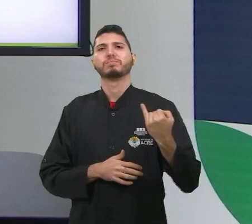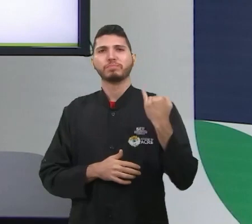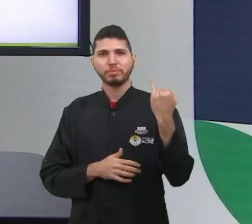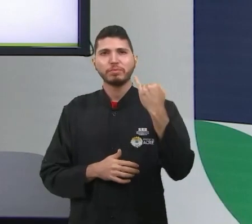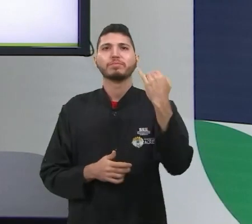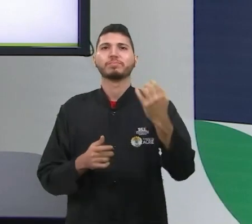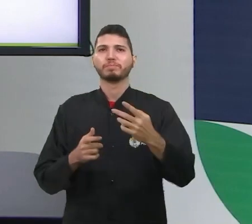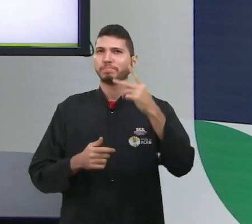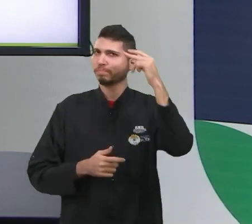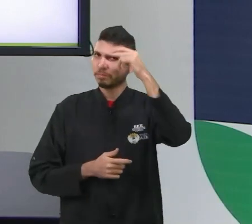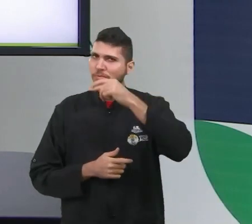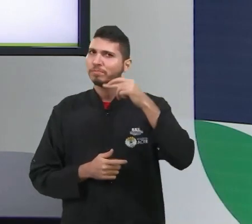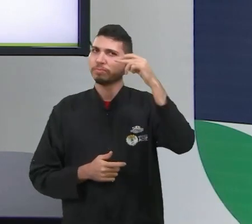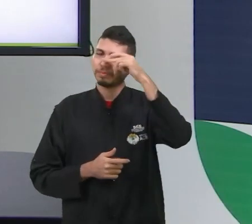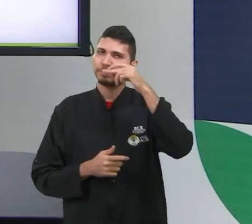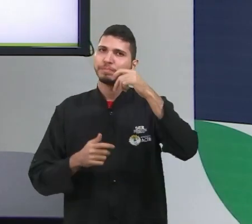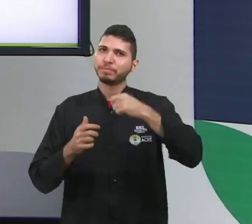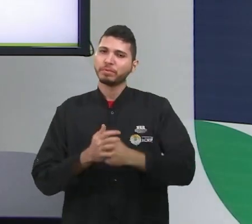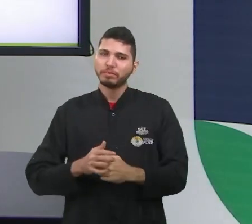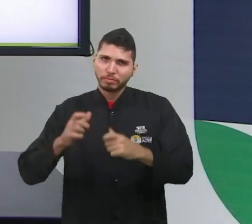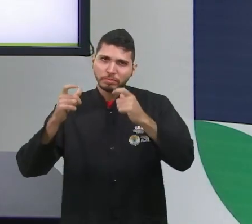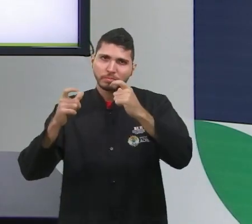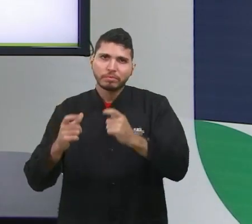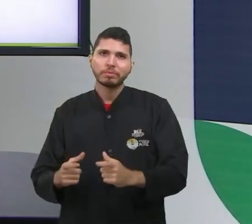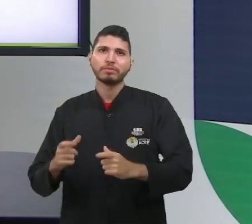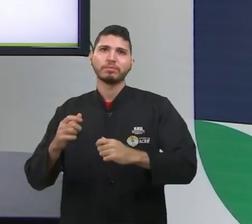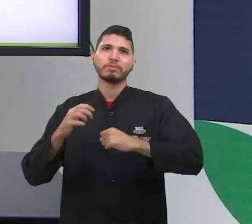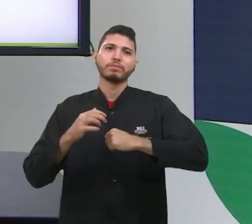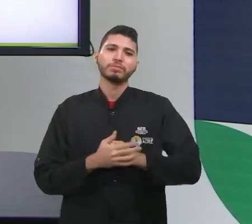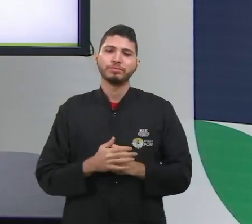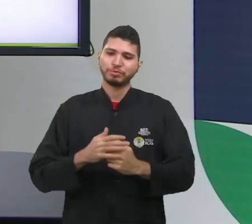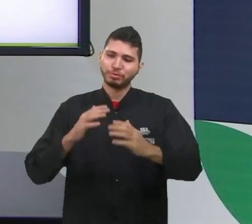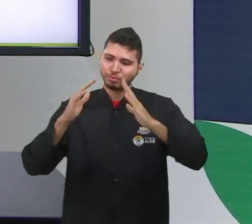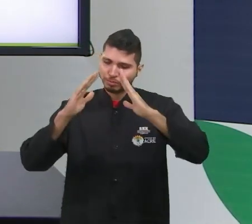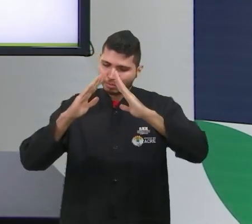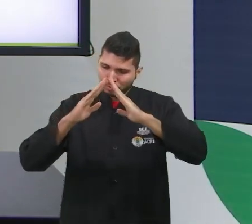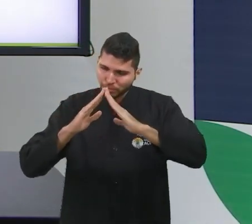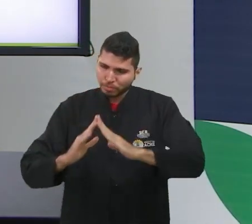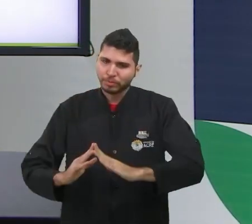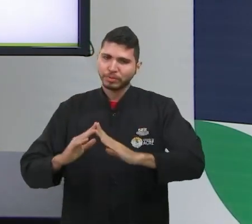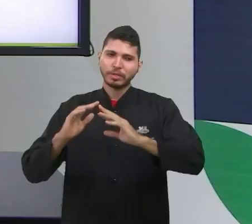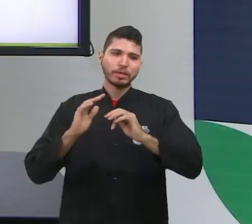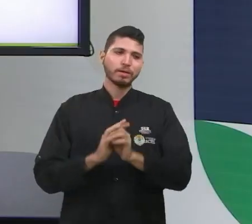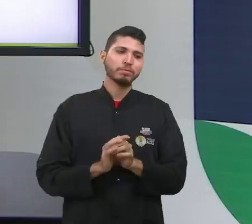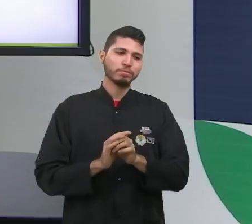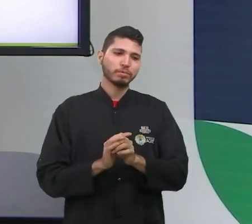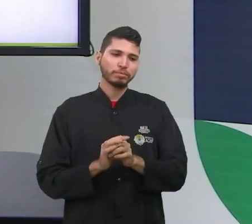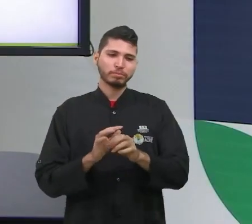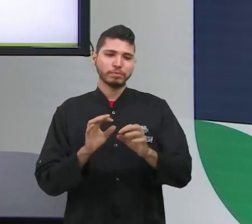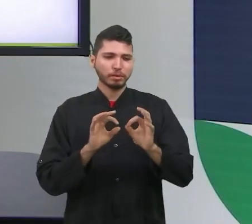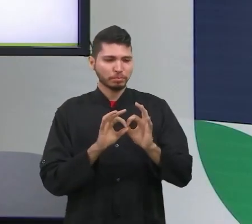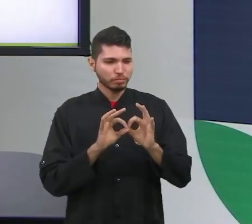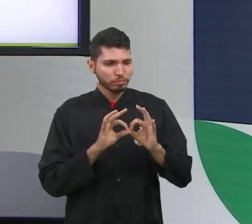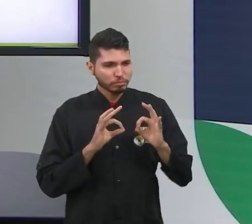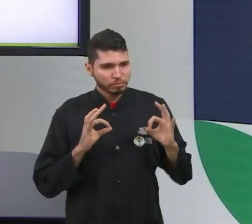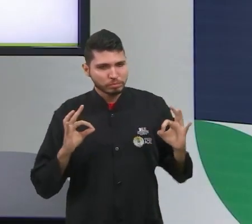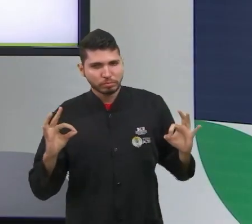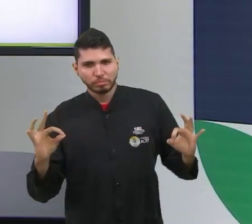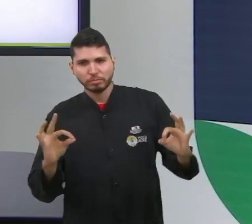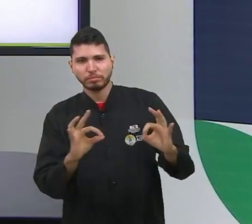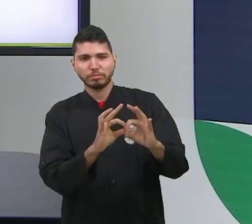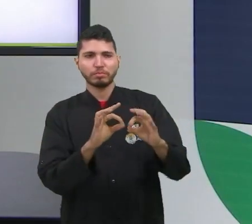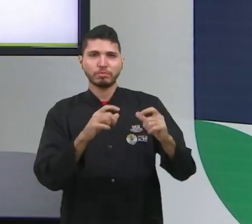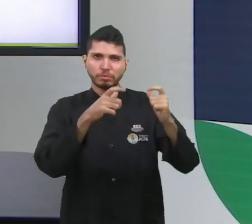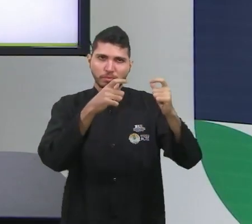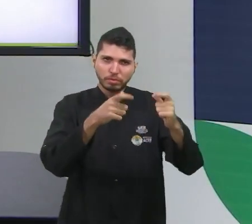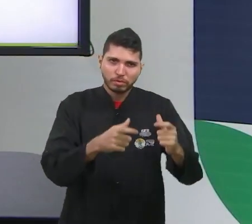gente observar o local onde moramos, observar a amplitude térmica, observar a paisagem, observar a